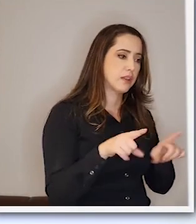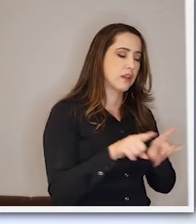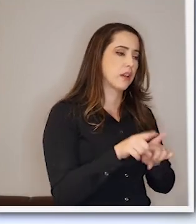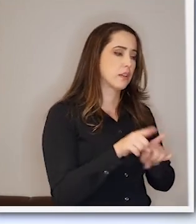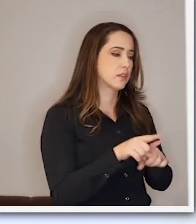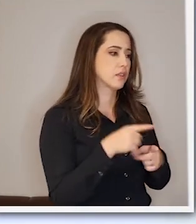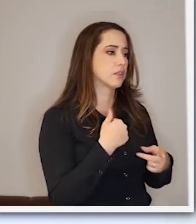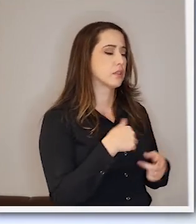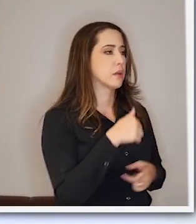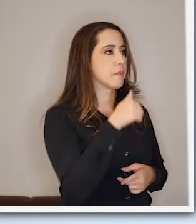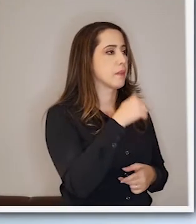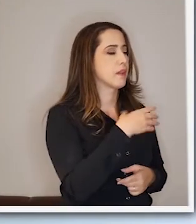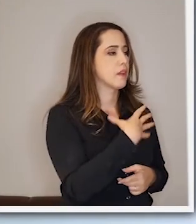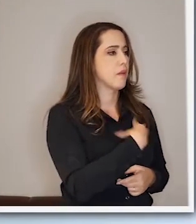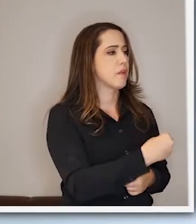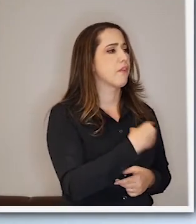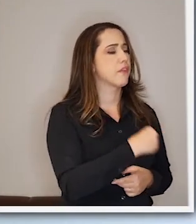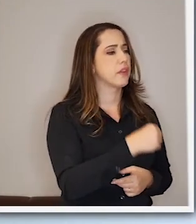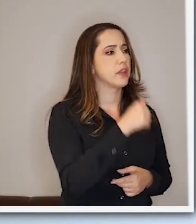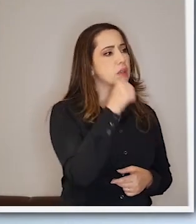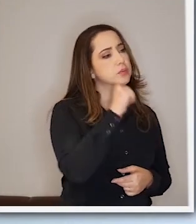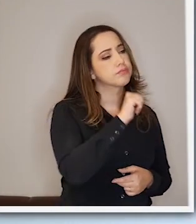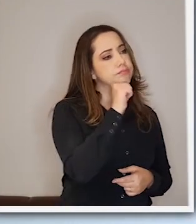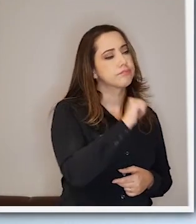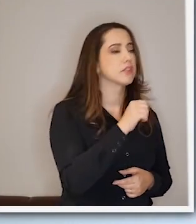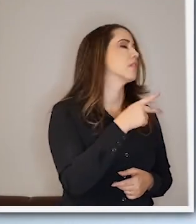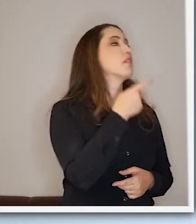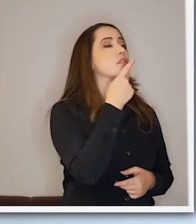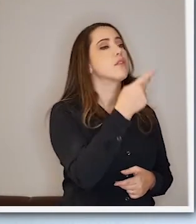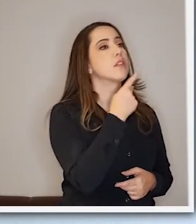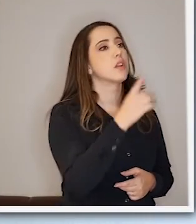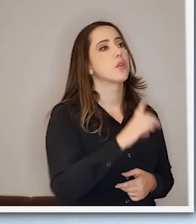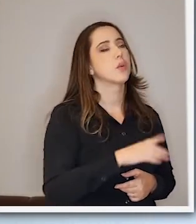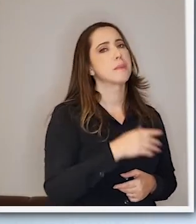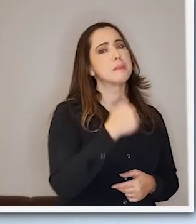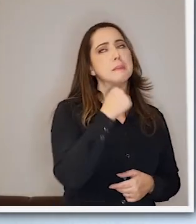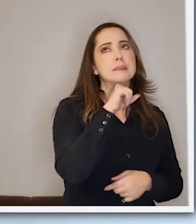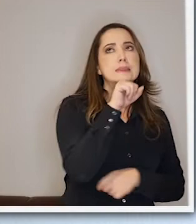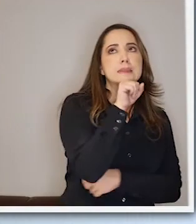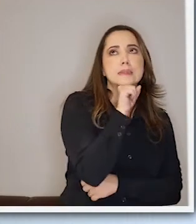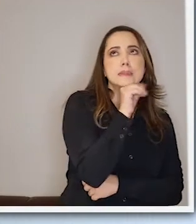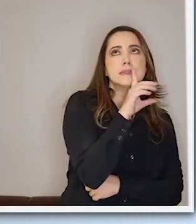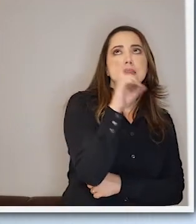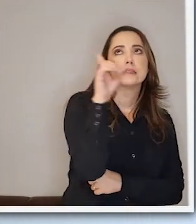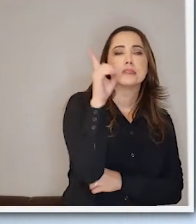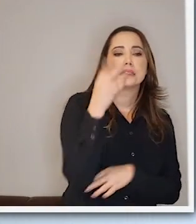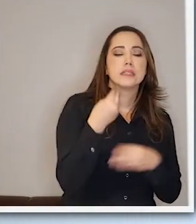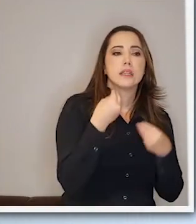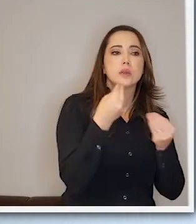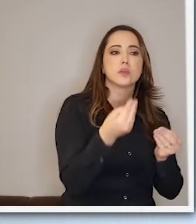esposa um dia desse que eu não estava em casa, eu estava nessa cumprindo agendas, e ela falou assim: mãe,